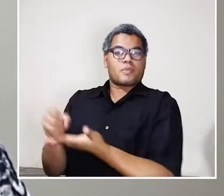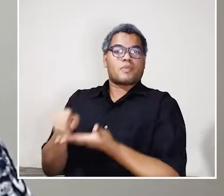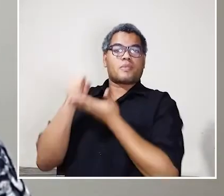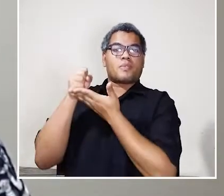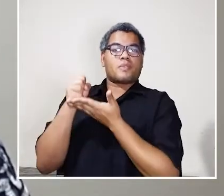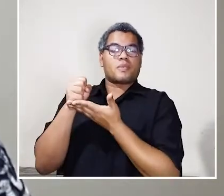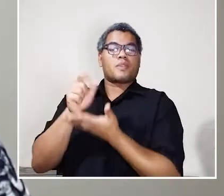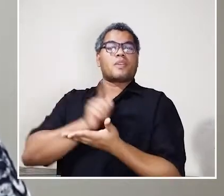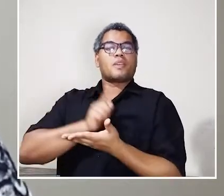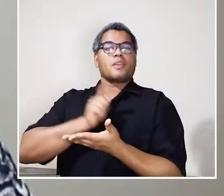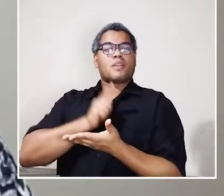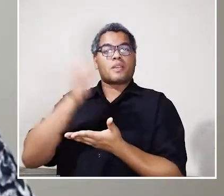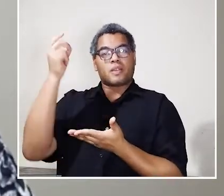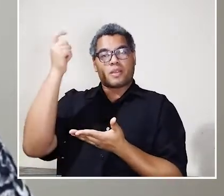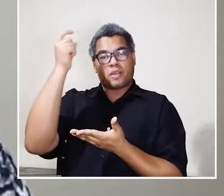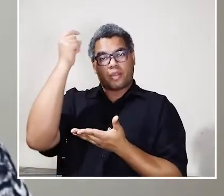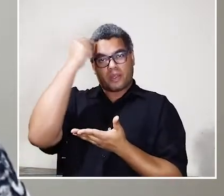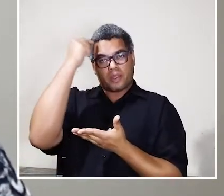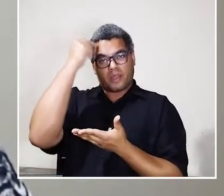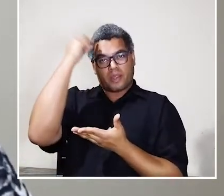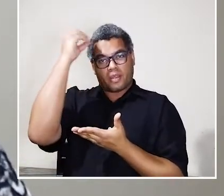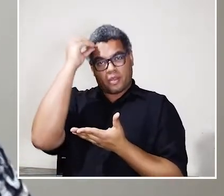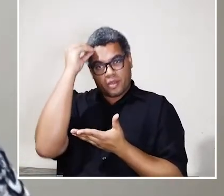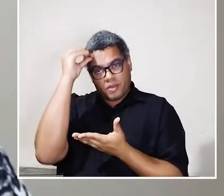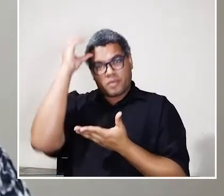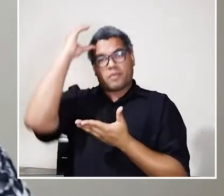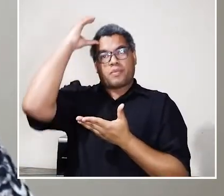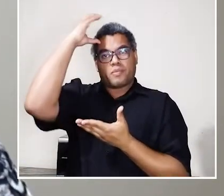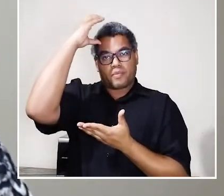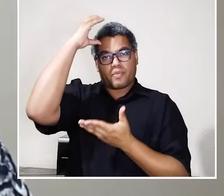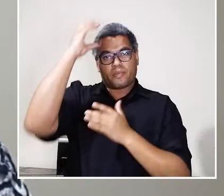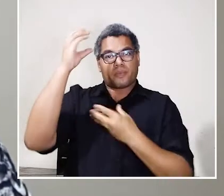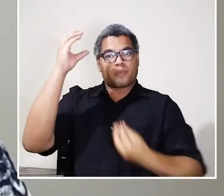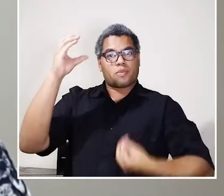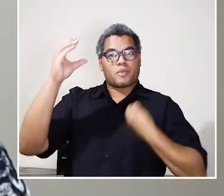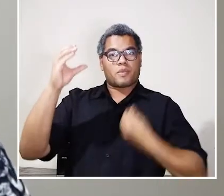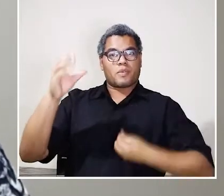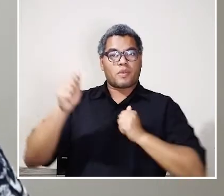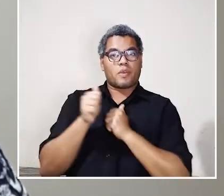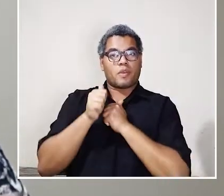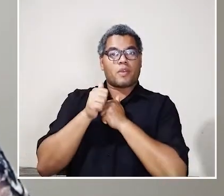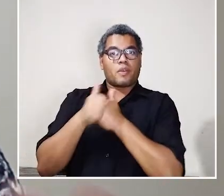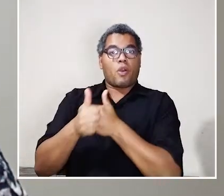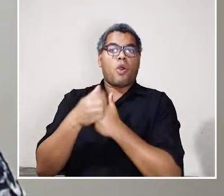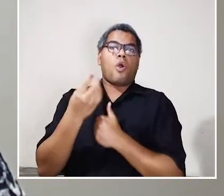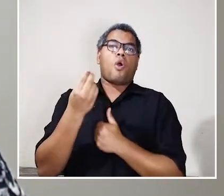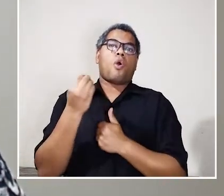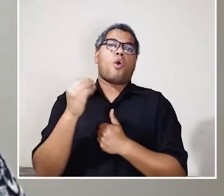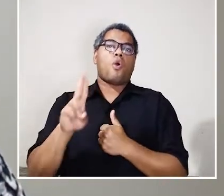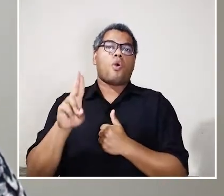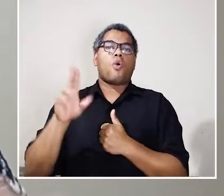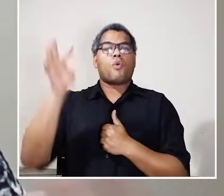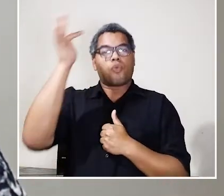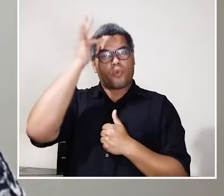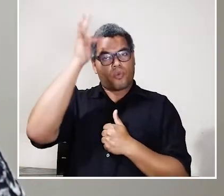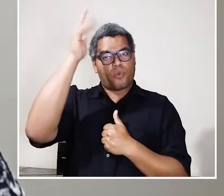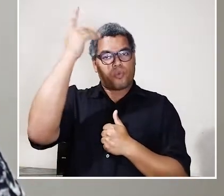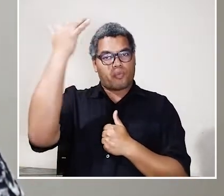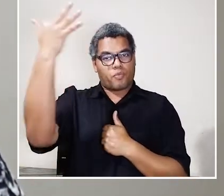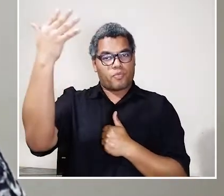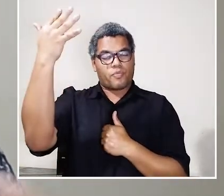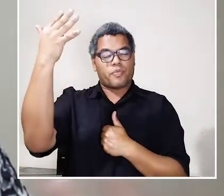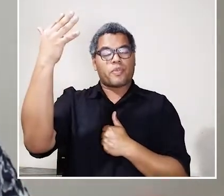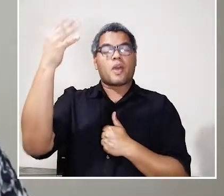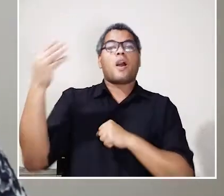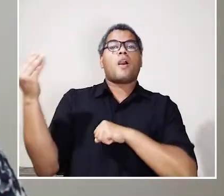Salvador, que tem maturidade na sua vivência com Ele, ou você é um religioso, um filósofo,